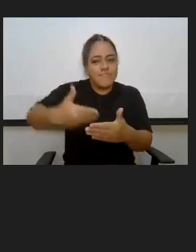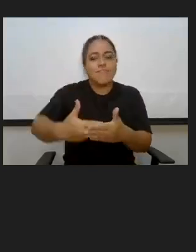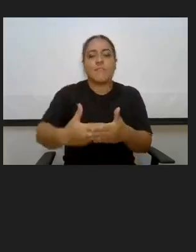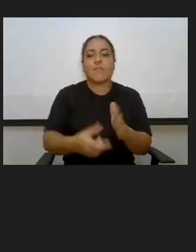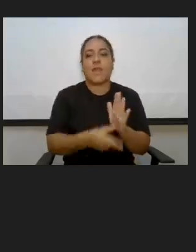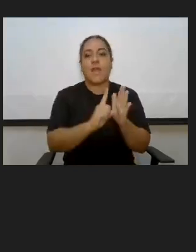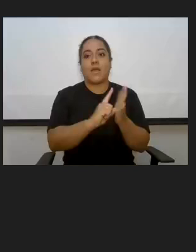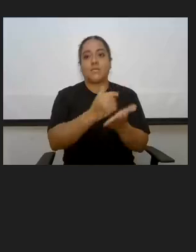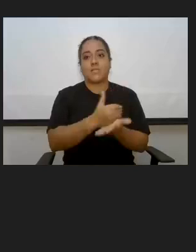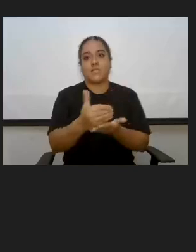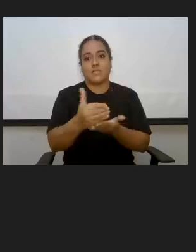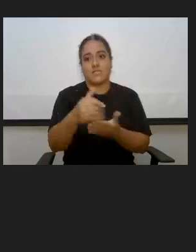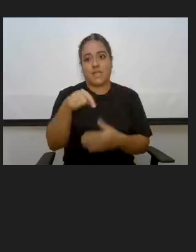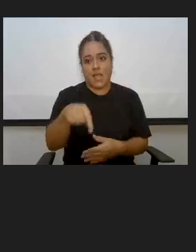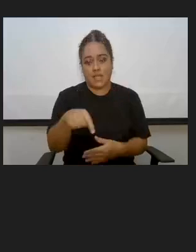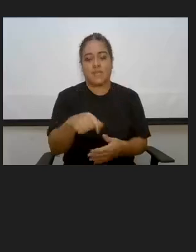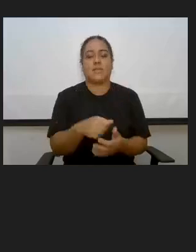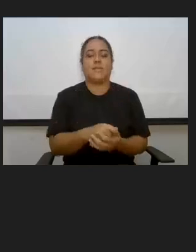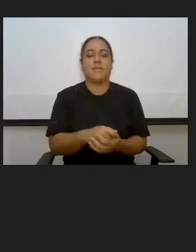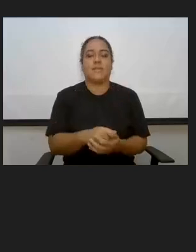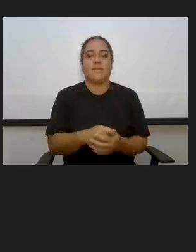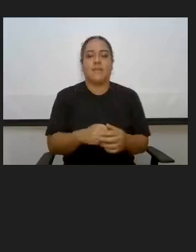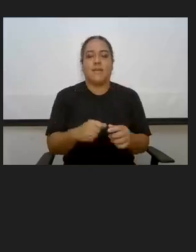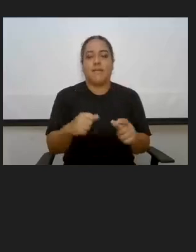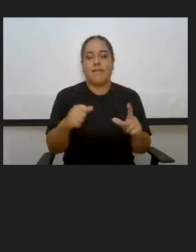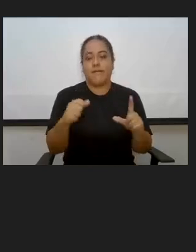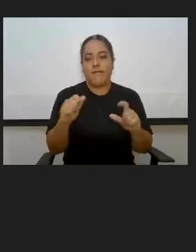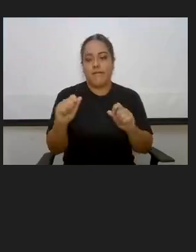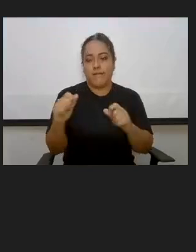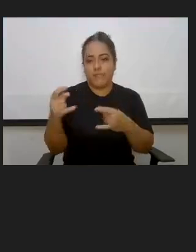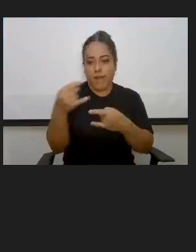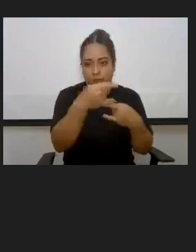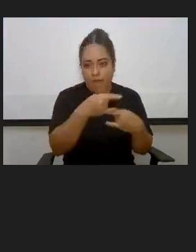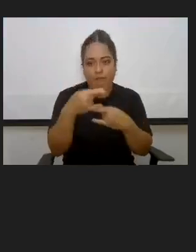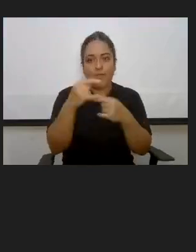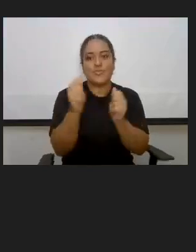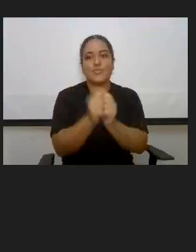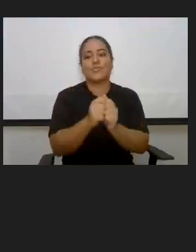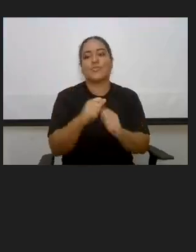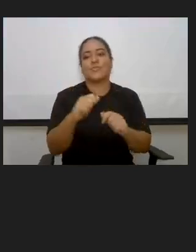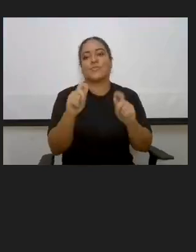gente iniciar aqui a live, a apresentação da professora Tatiana.